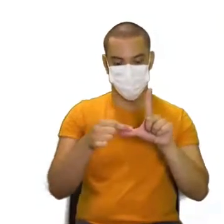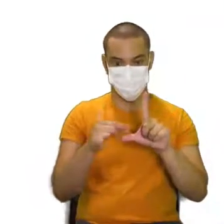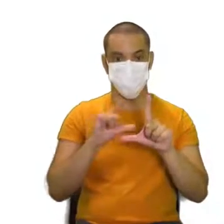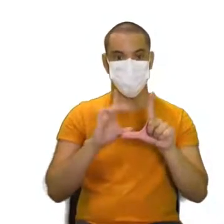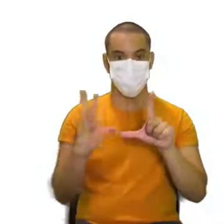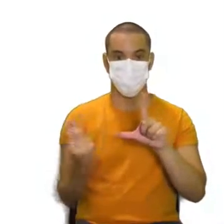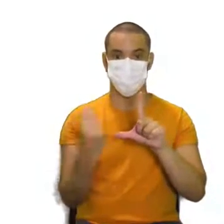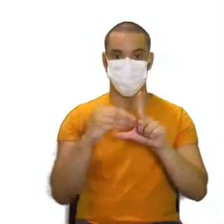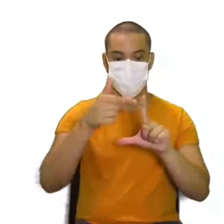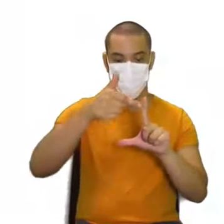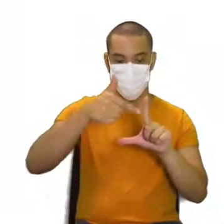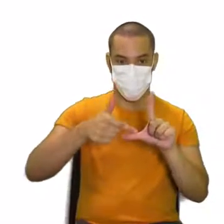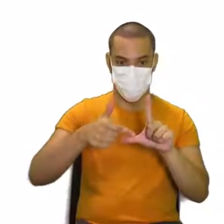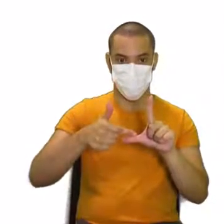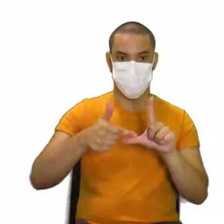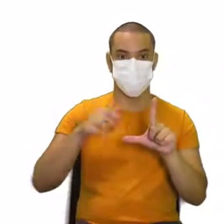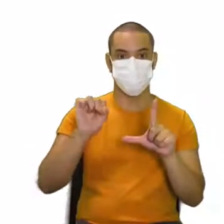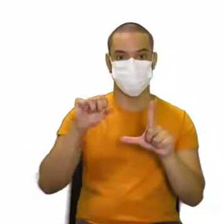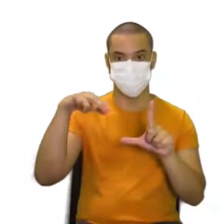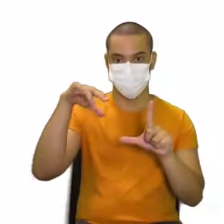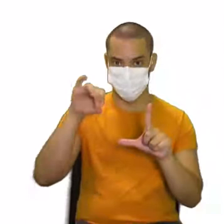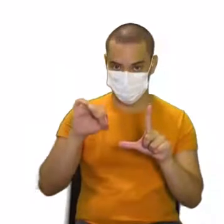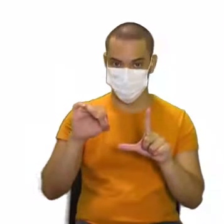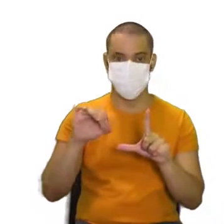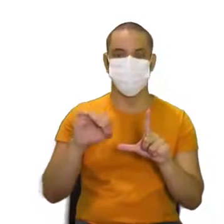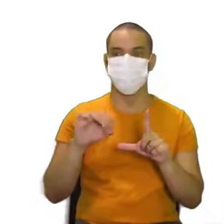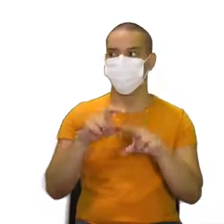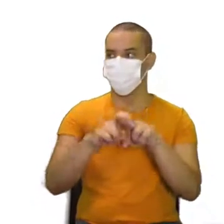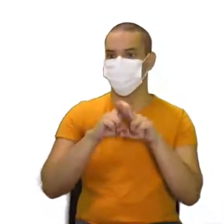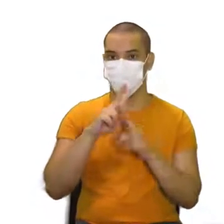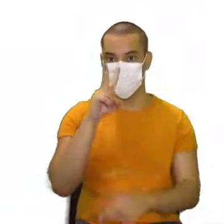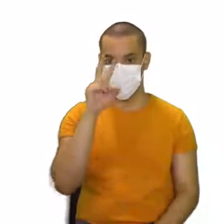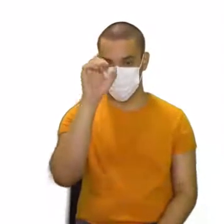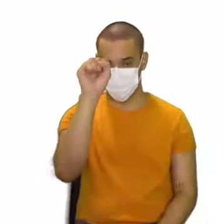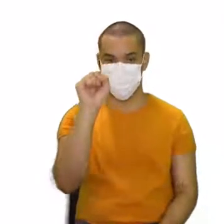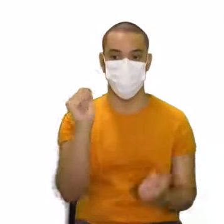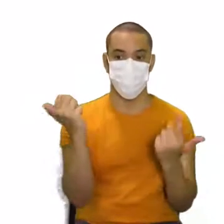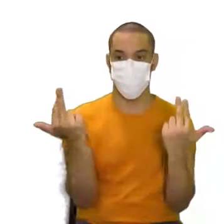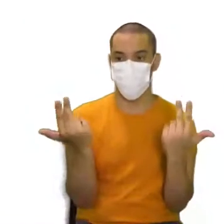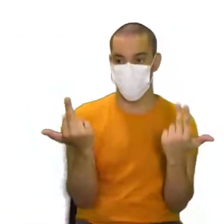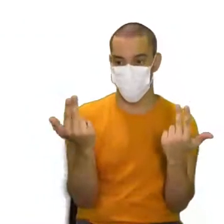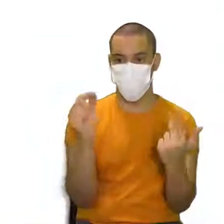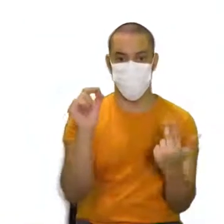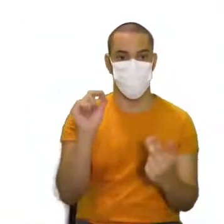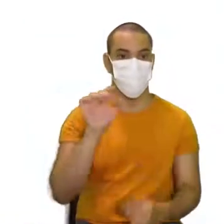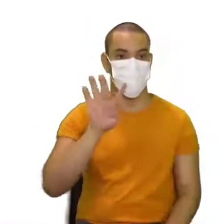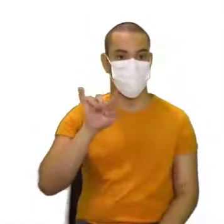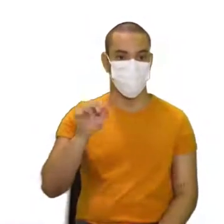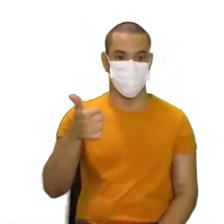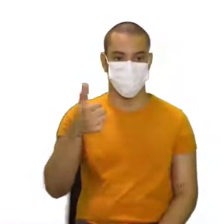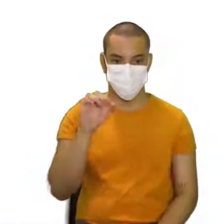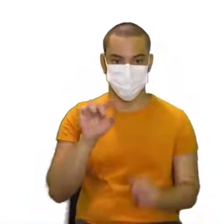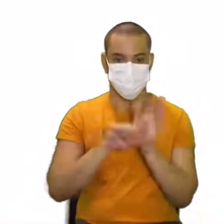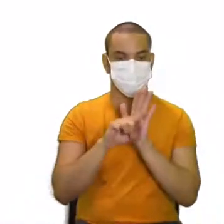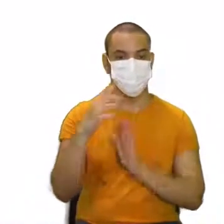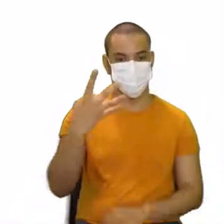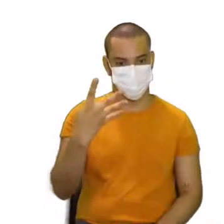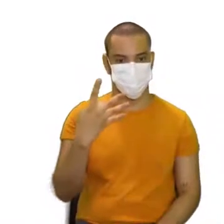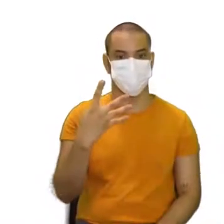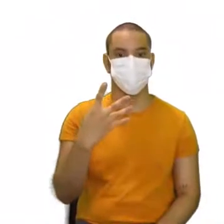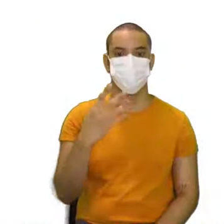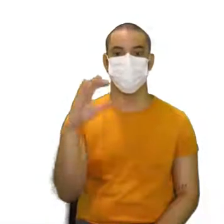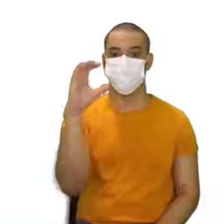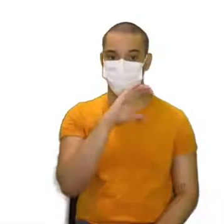seno acrescenta o seno né então força magnética = 4 vezes 10 a menos 4